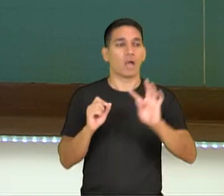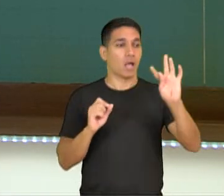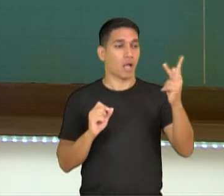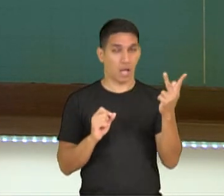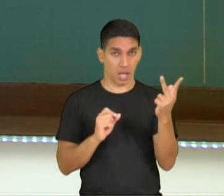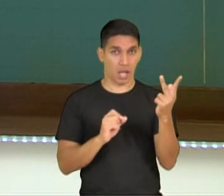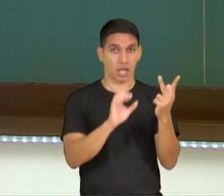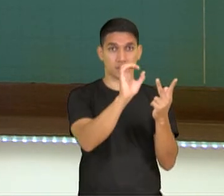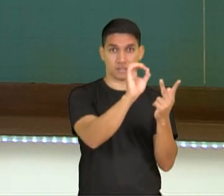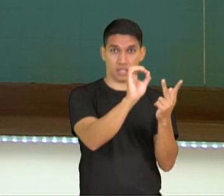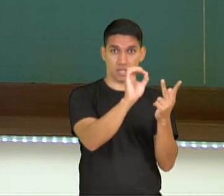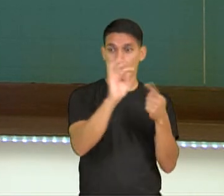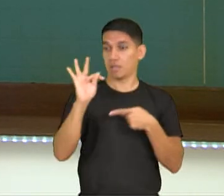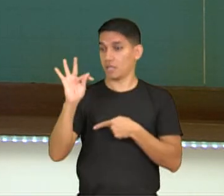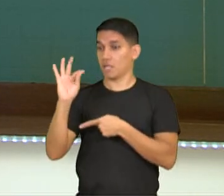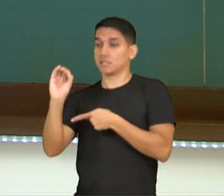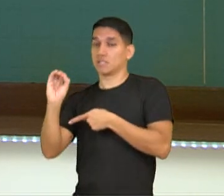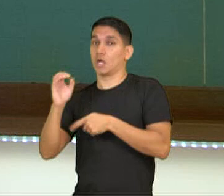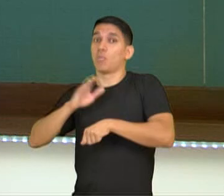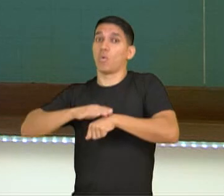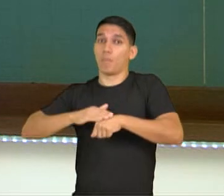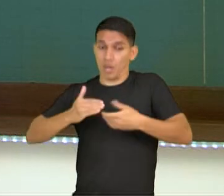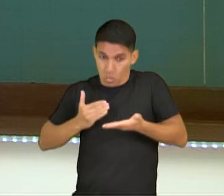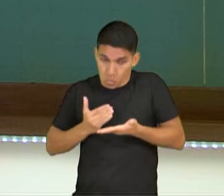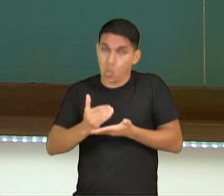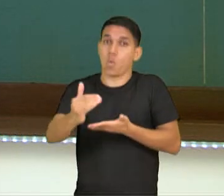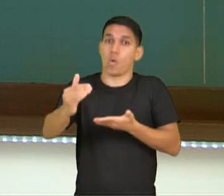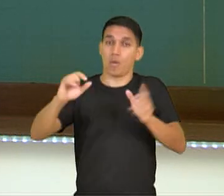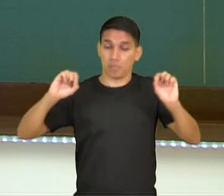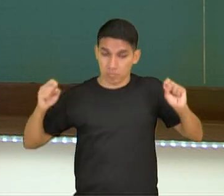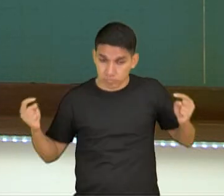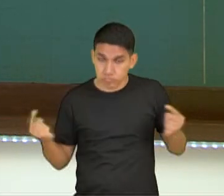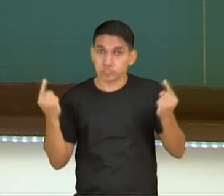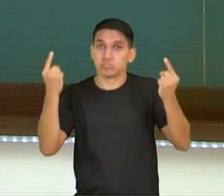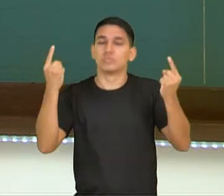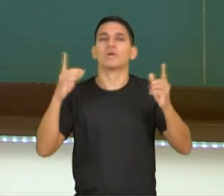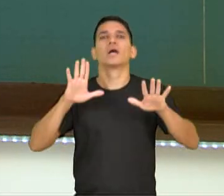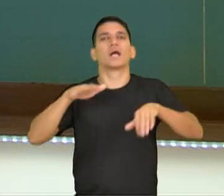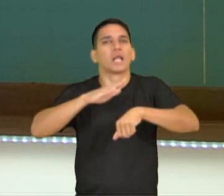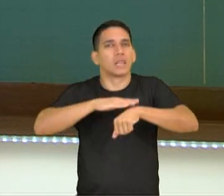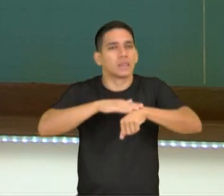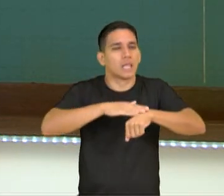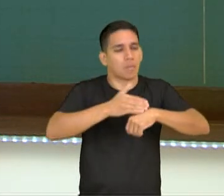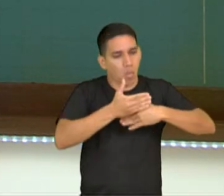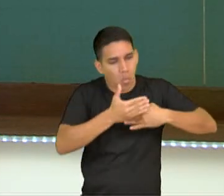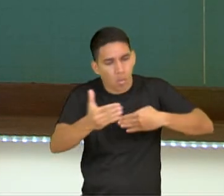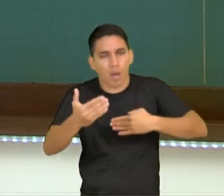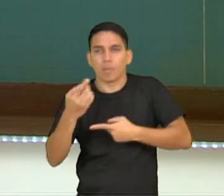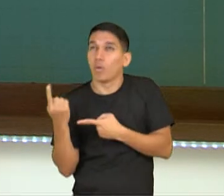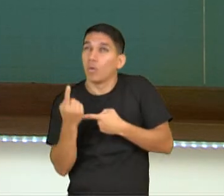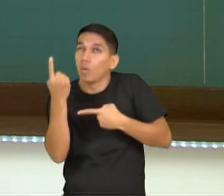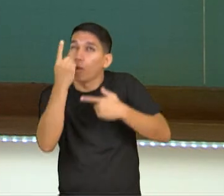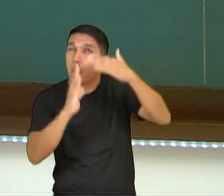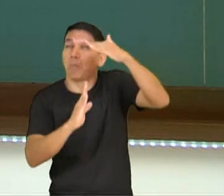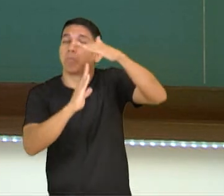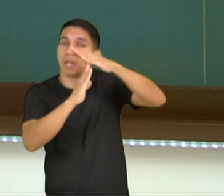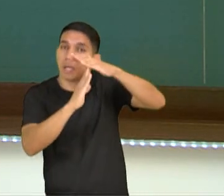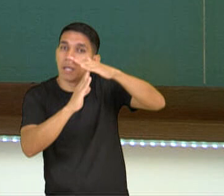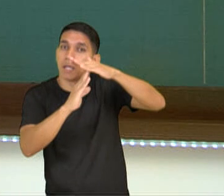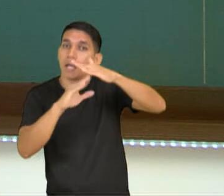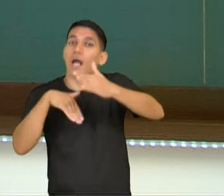igual a zero. E no instante do lançamento, então o tempo decorrido desde o lançamento até alcançar a altura